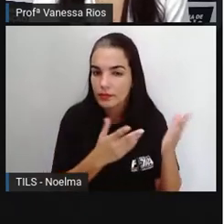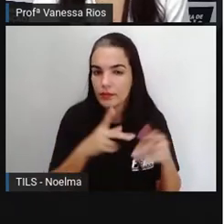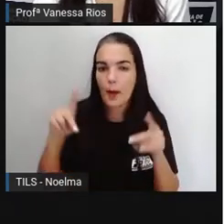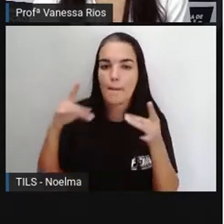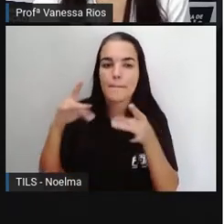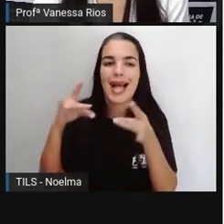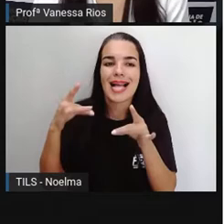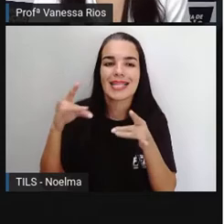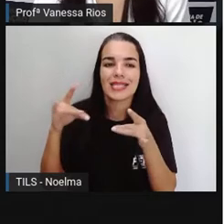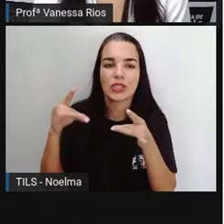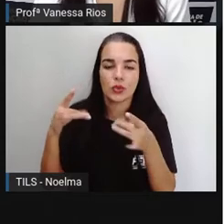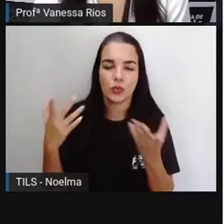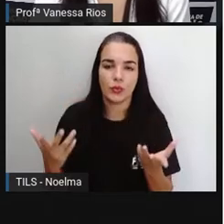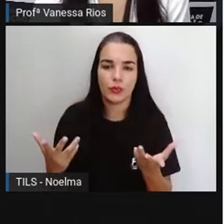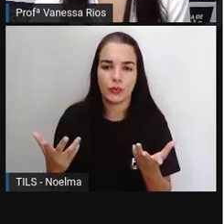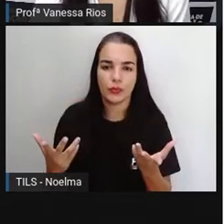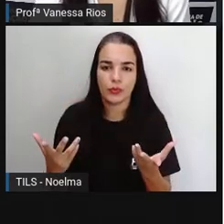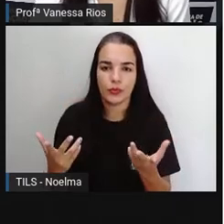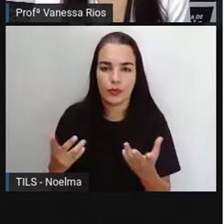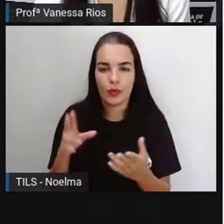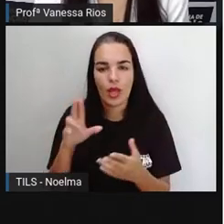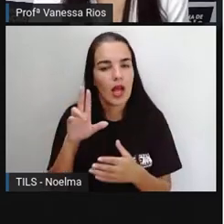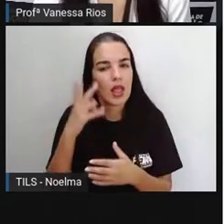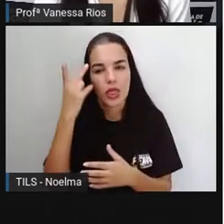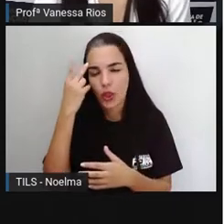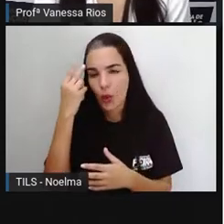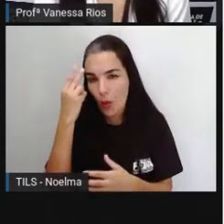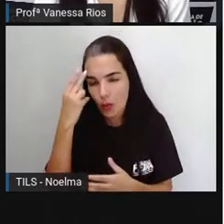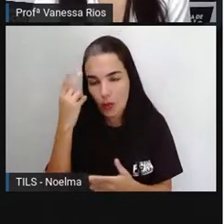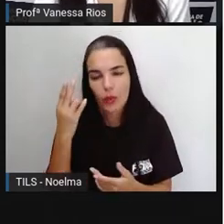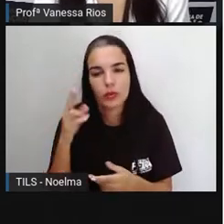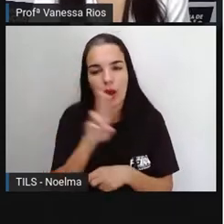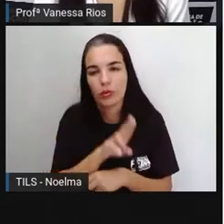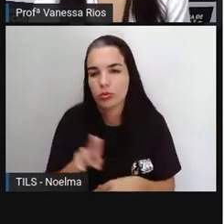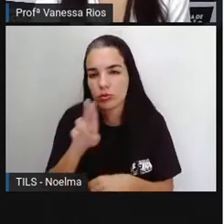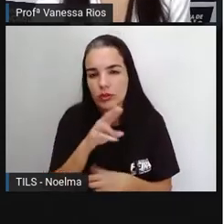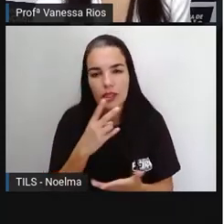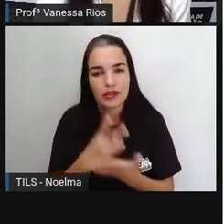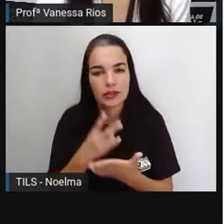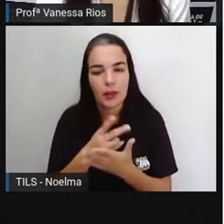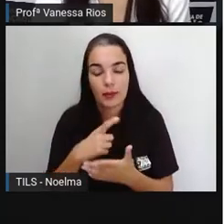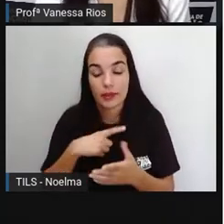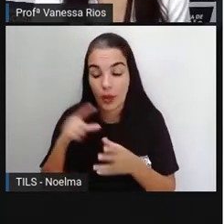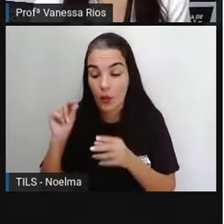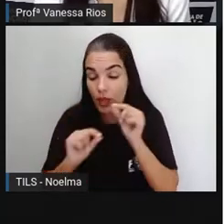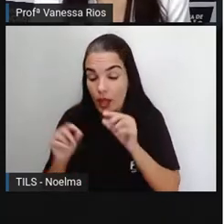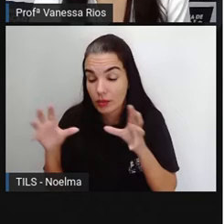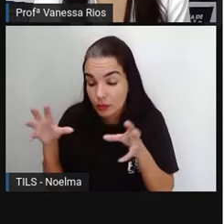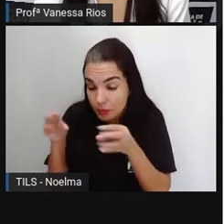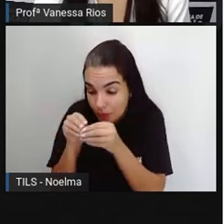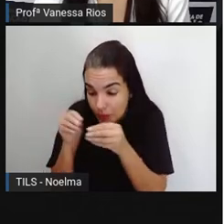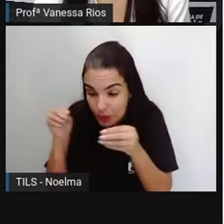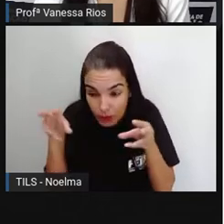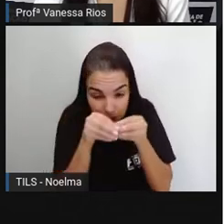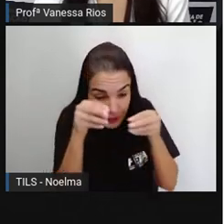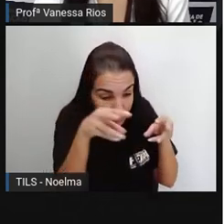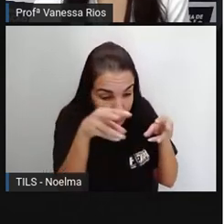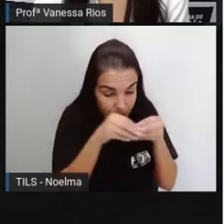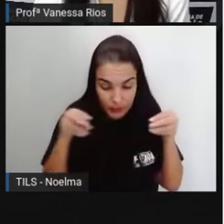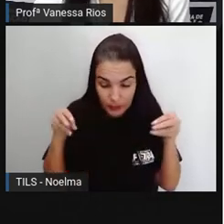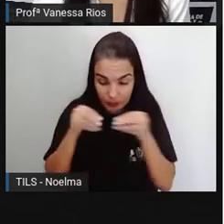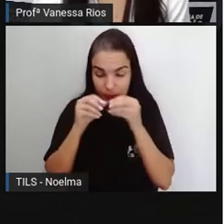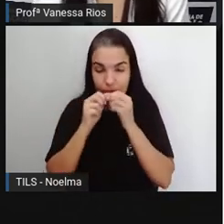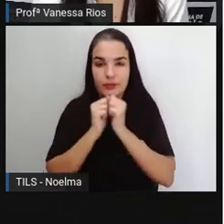o plástico, que é um material aí muito comum e que é a composição de vários objetos que estão aí ao